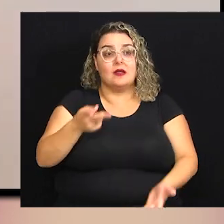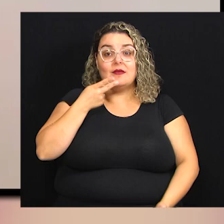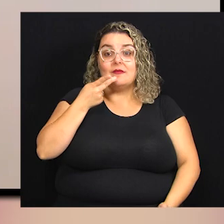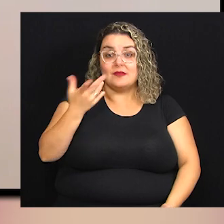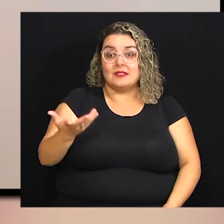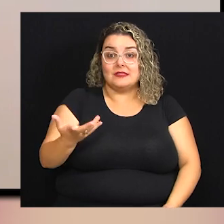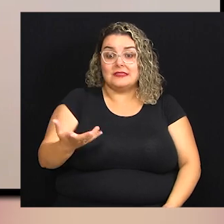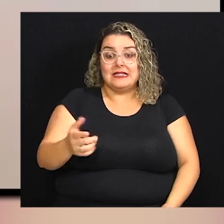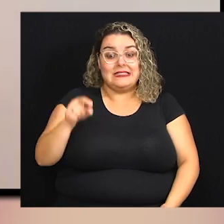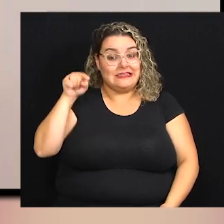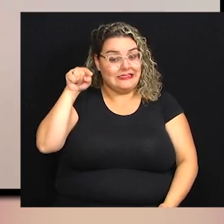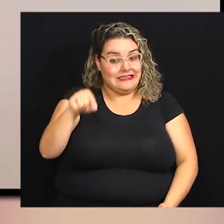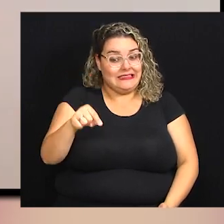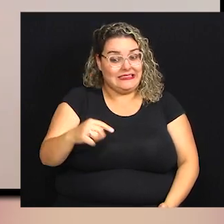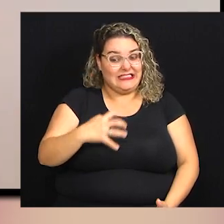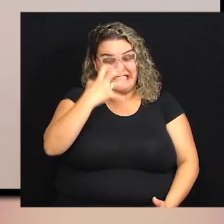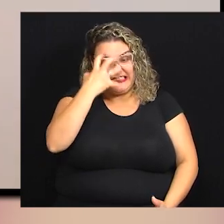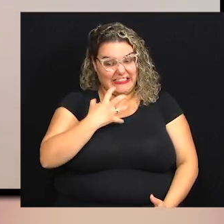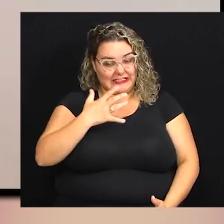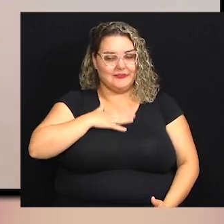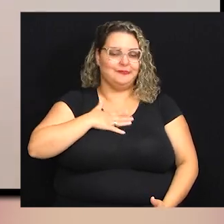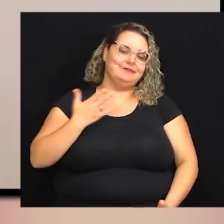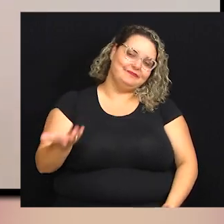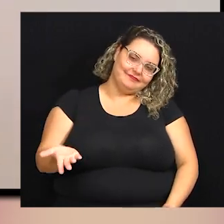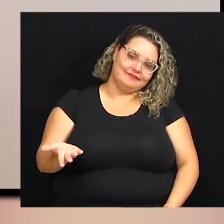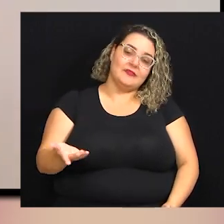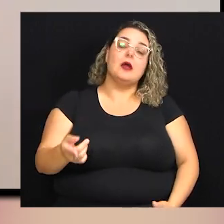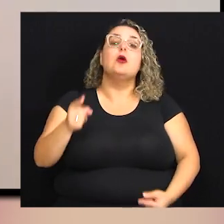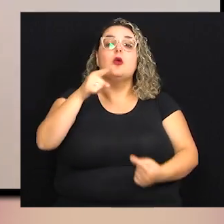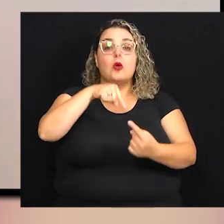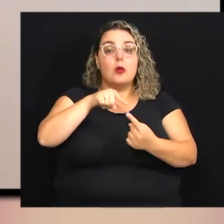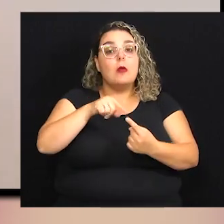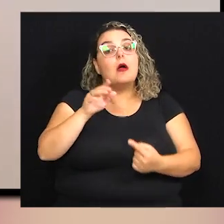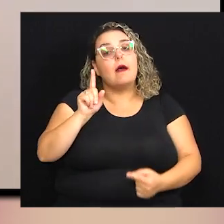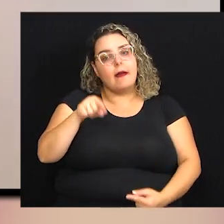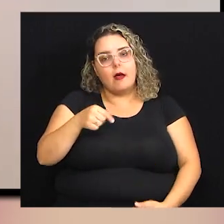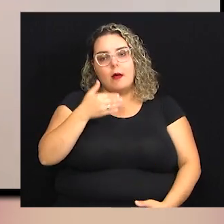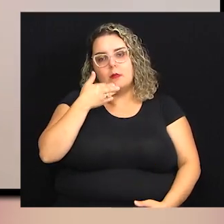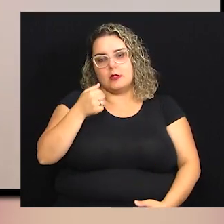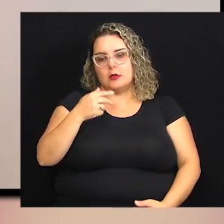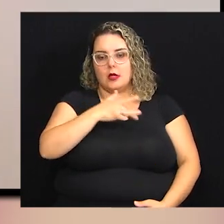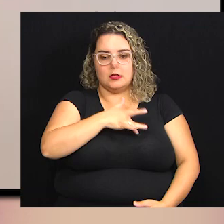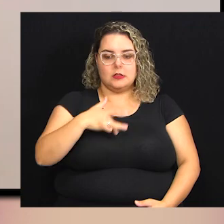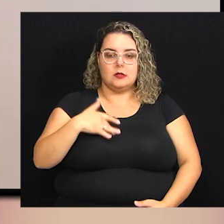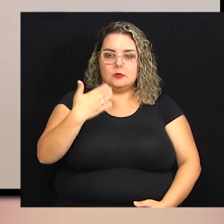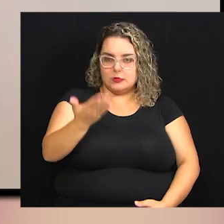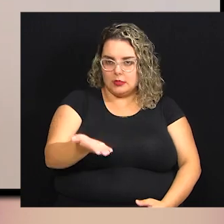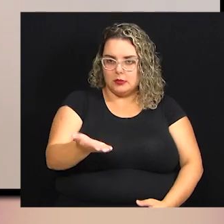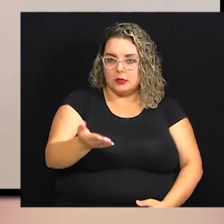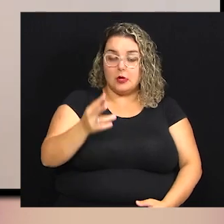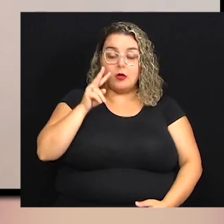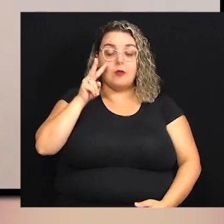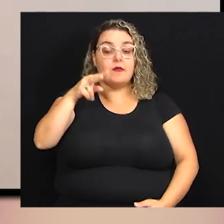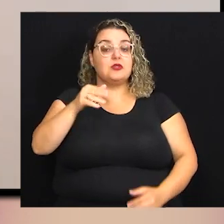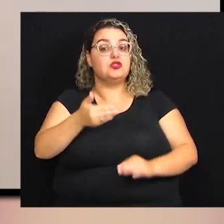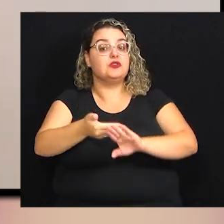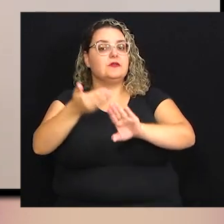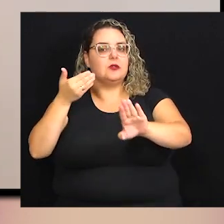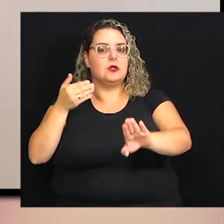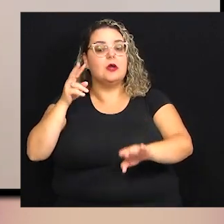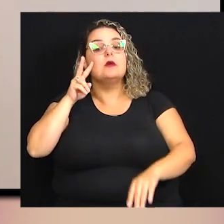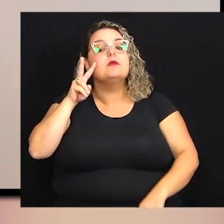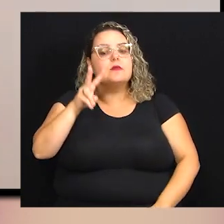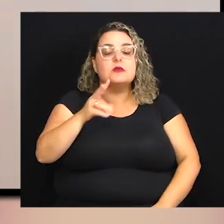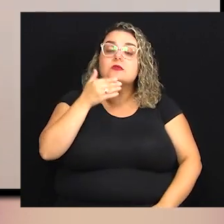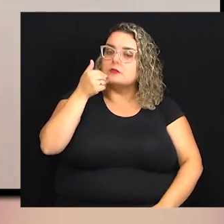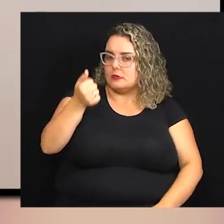falo até ele fica com raiva de mim, mas o objetivo é melhorar a saúde dele, porque eu estou vendo de fora, eu vejo que ele